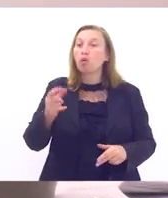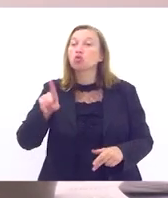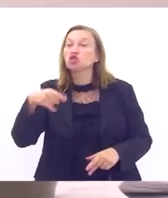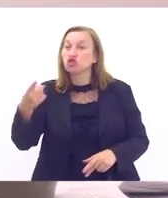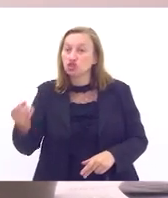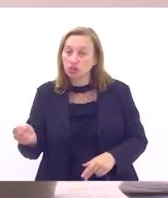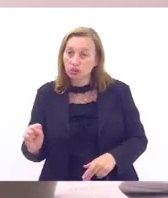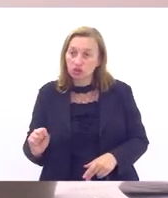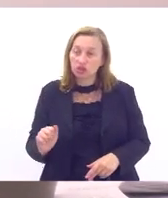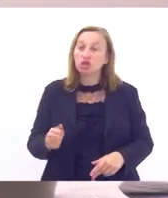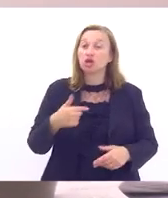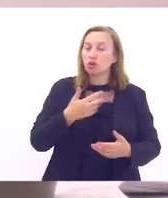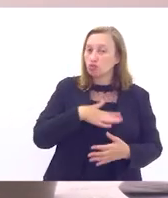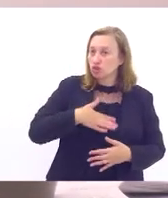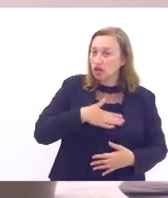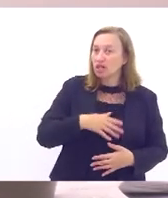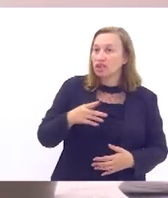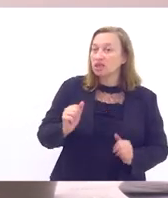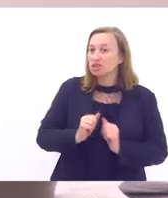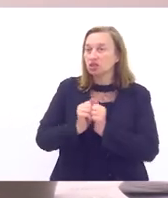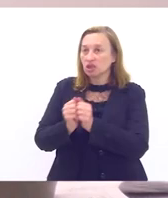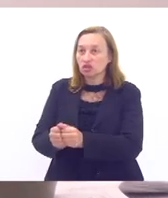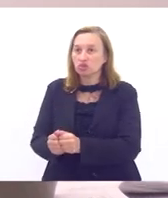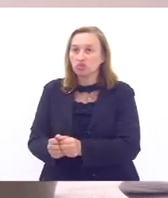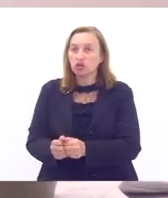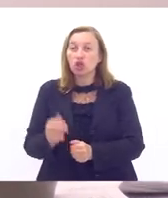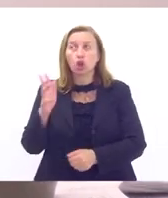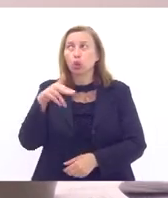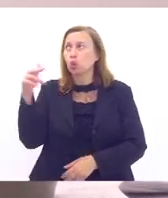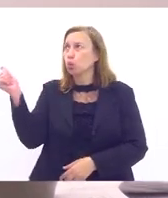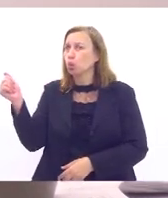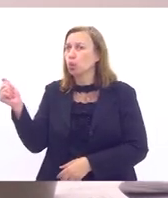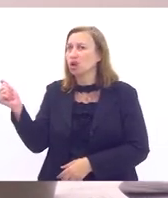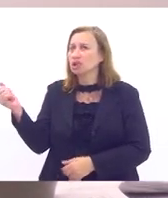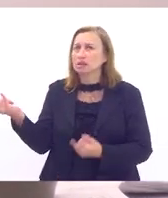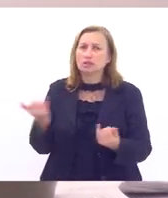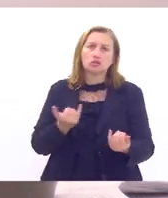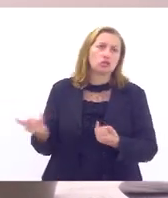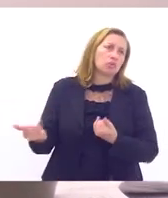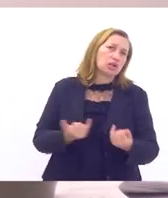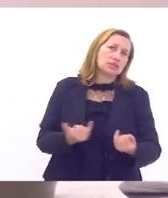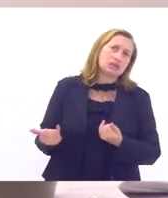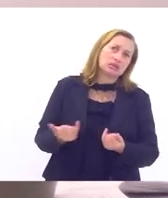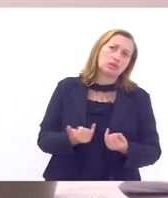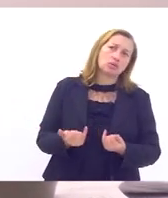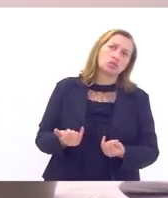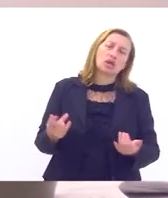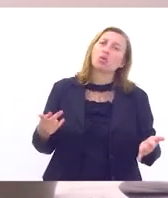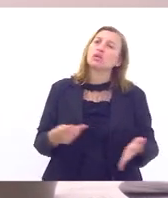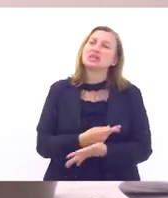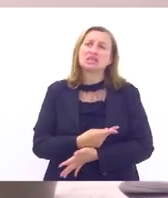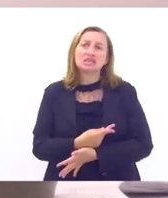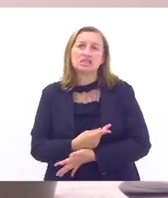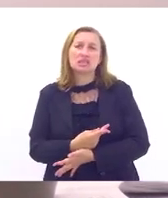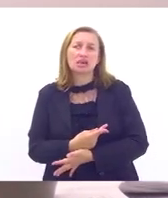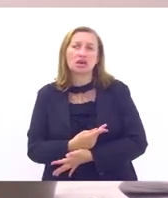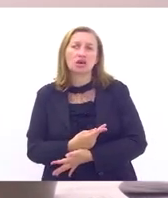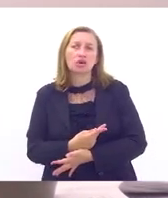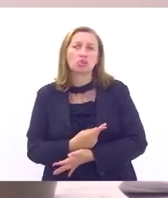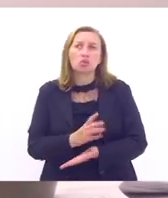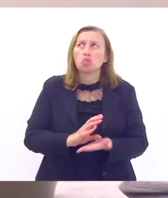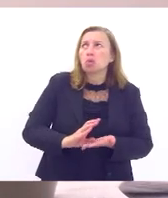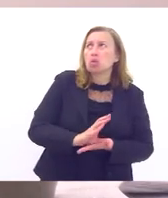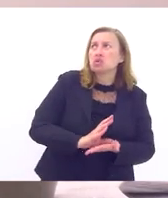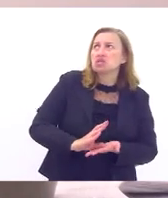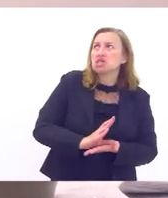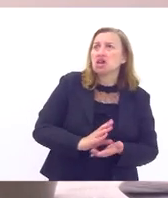frente. Eu disse que gostaria de estar lá e nunca mais tive notícia do que aconteceu, do que houve com o conselho,